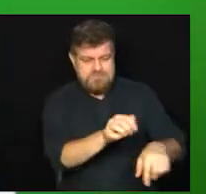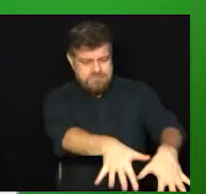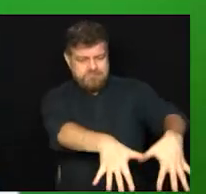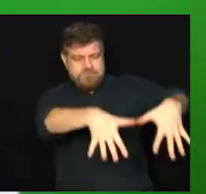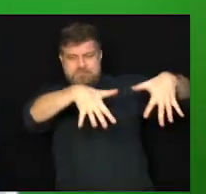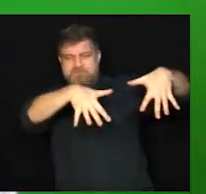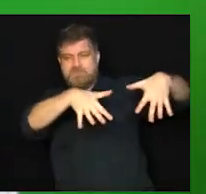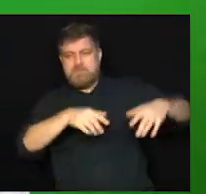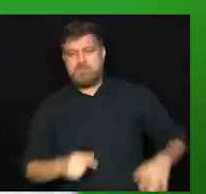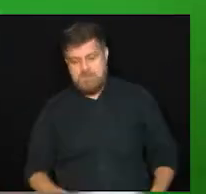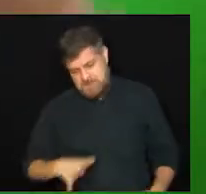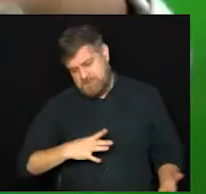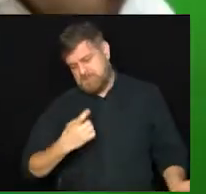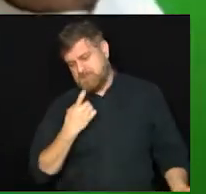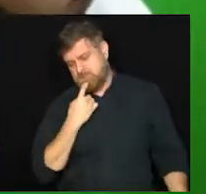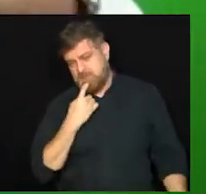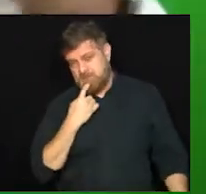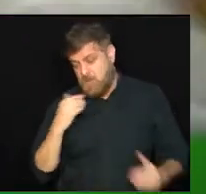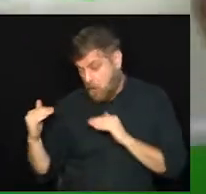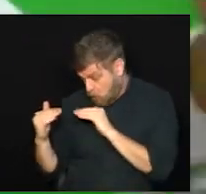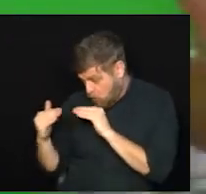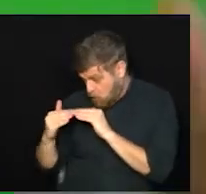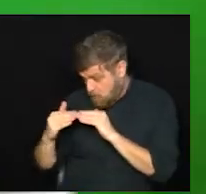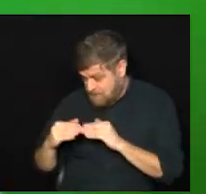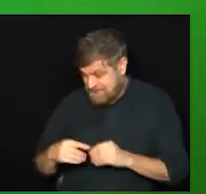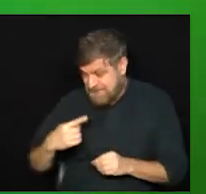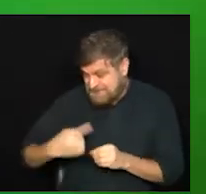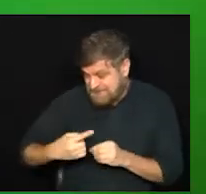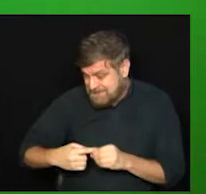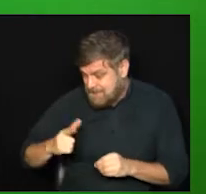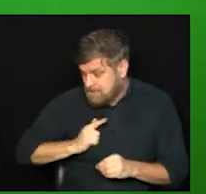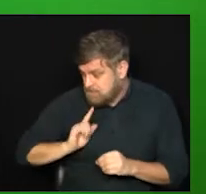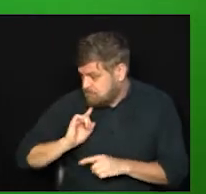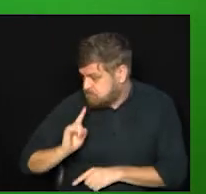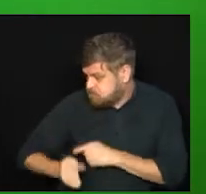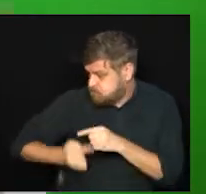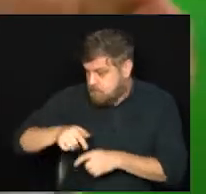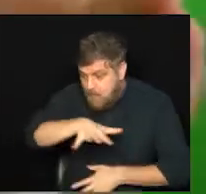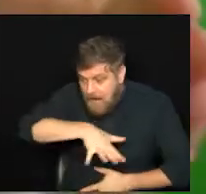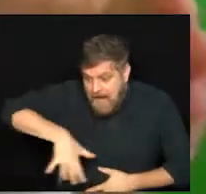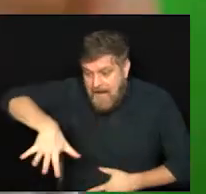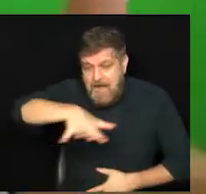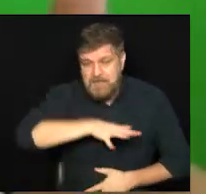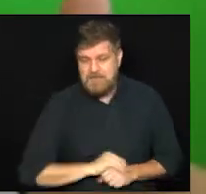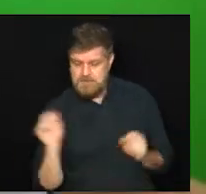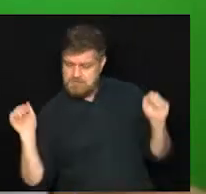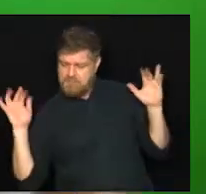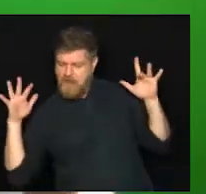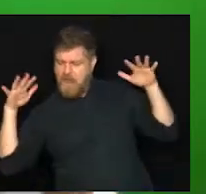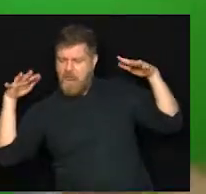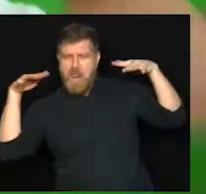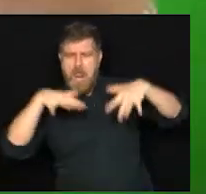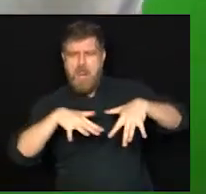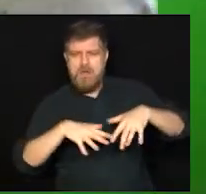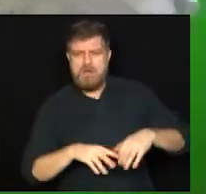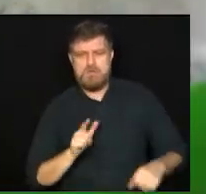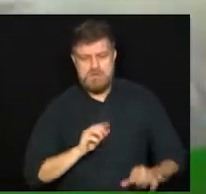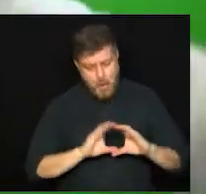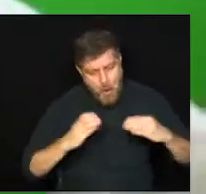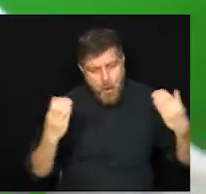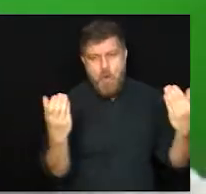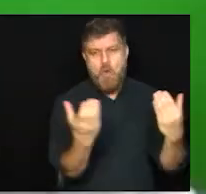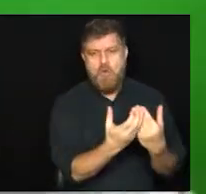concordar comigo que Campinas tem tudo para dar certo na área de eventos, não tem por isso que você tem esse